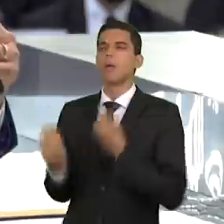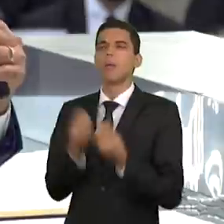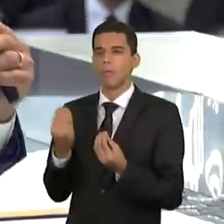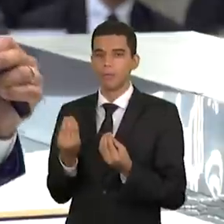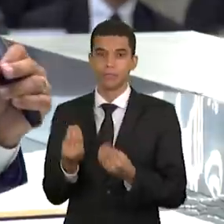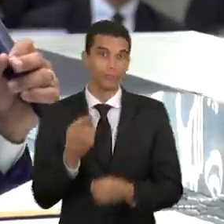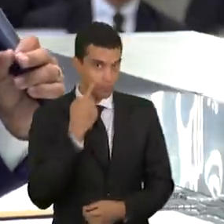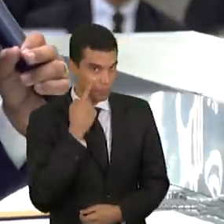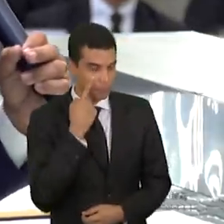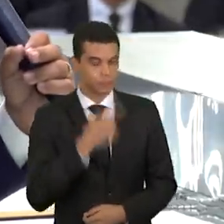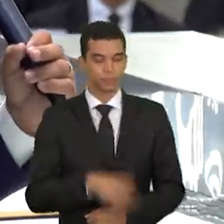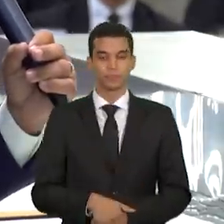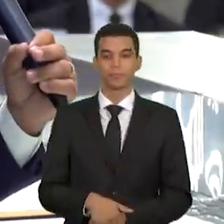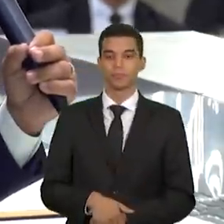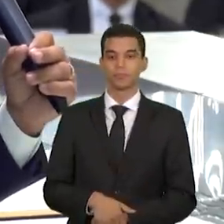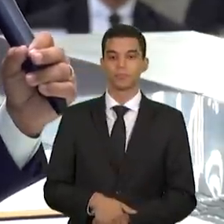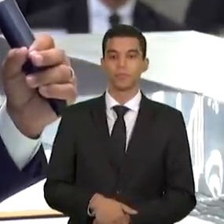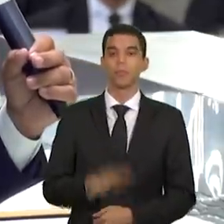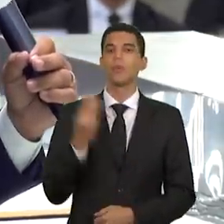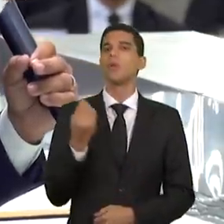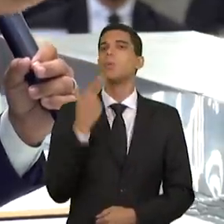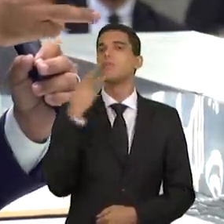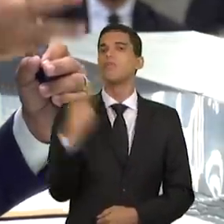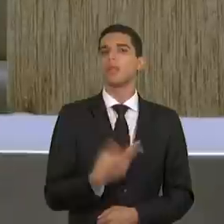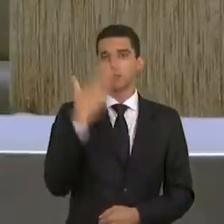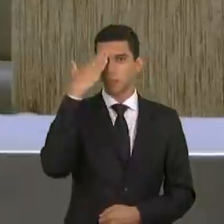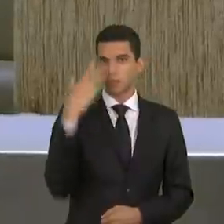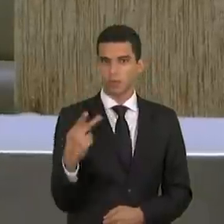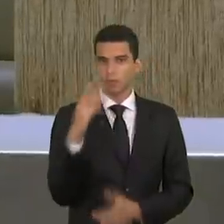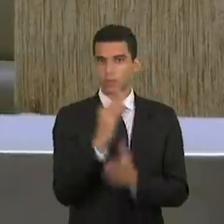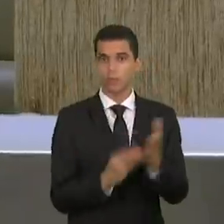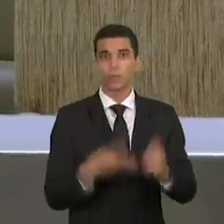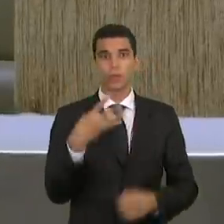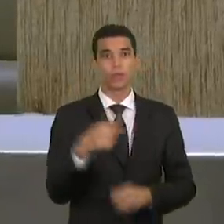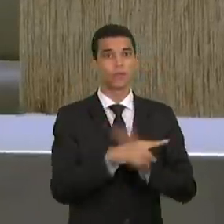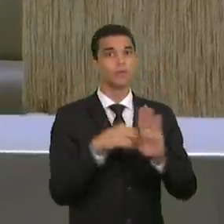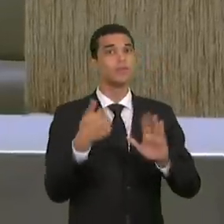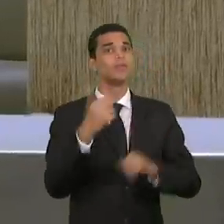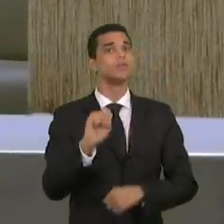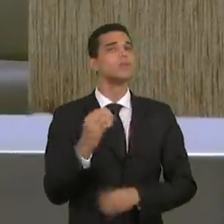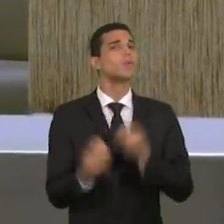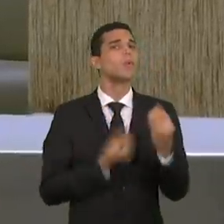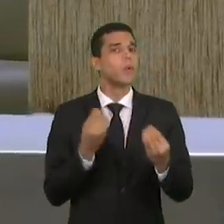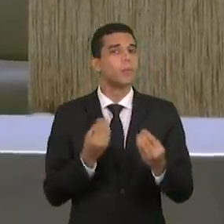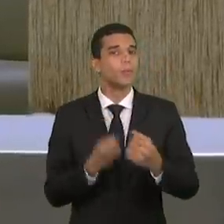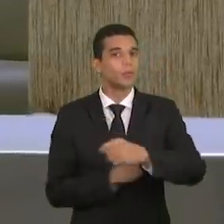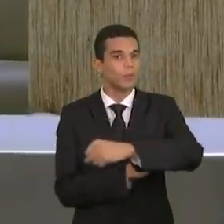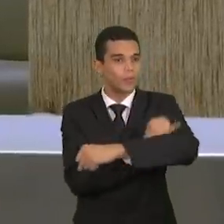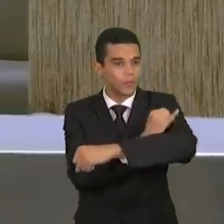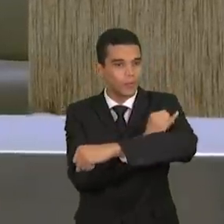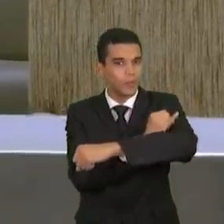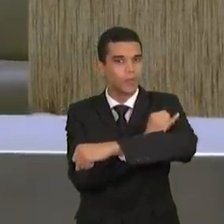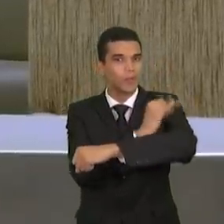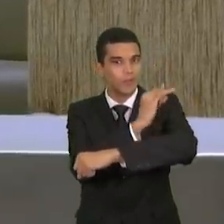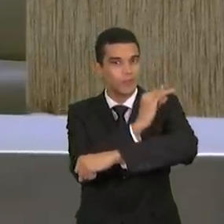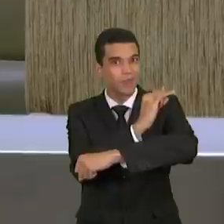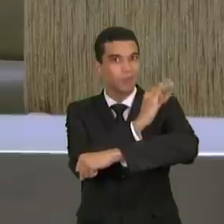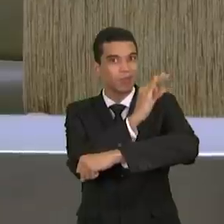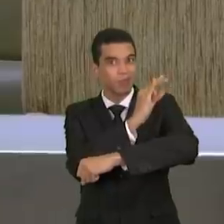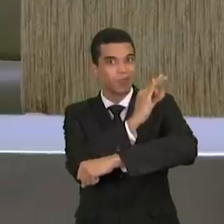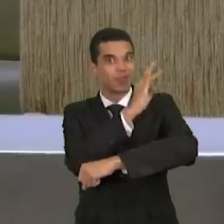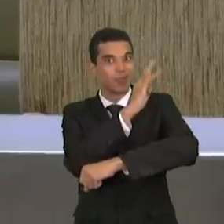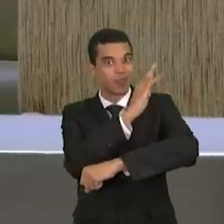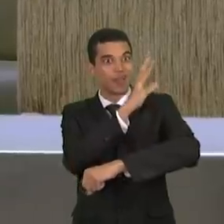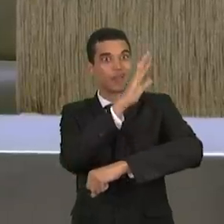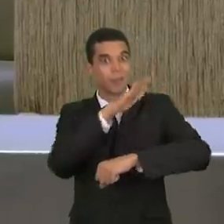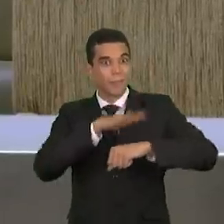como foi que a gente destacou o Provérbio 4 e 18? mais e que